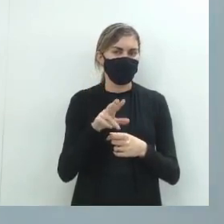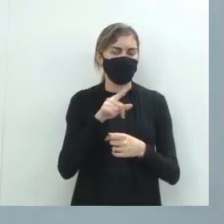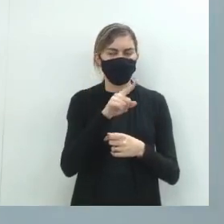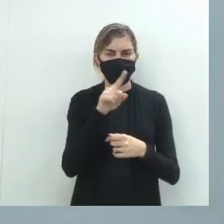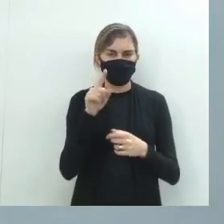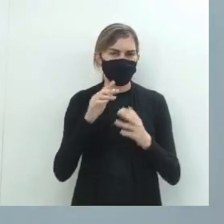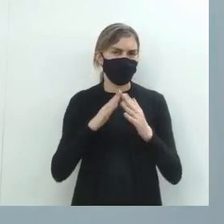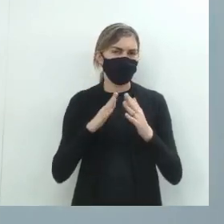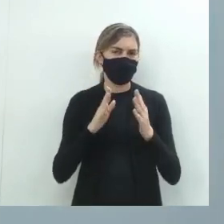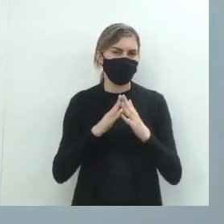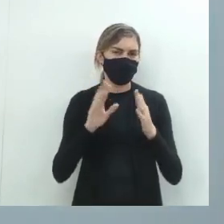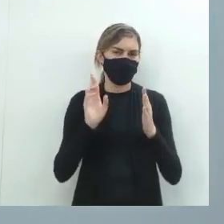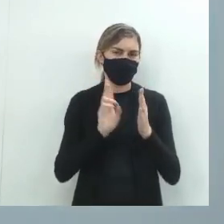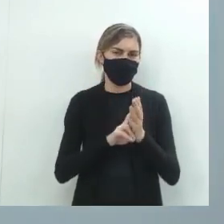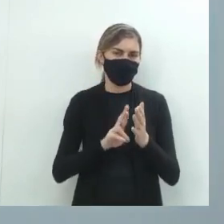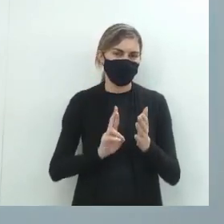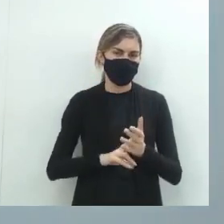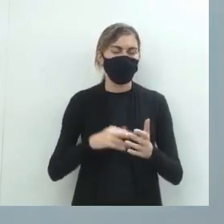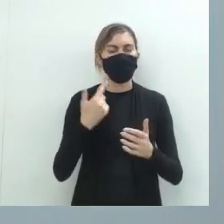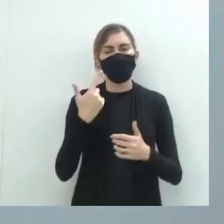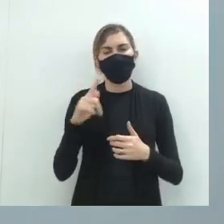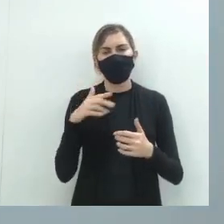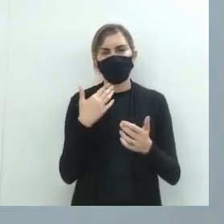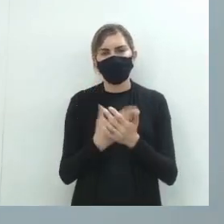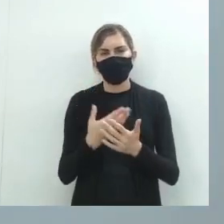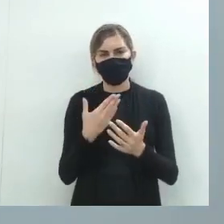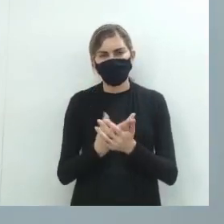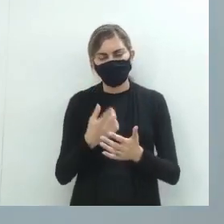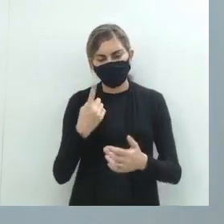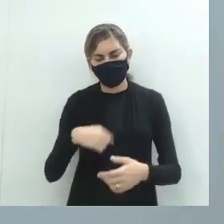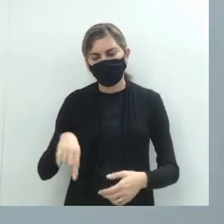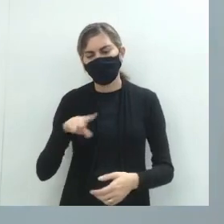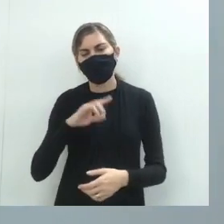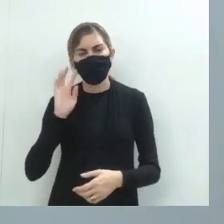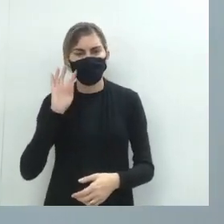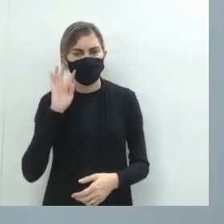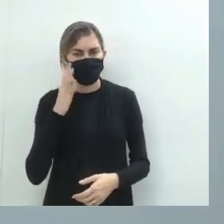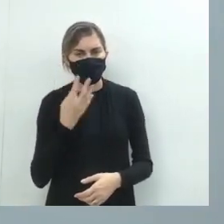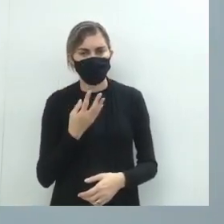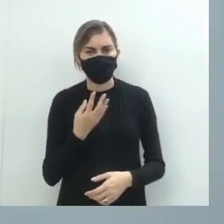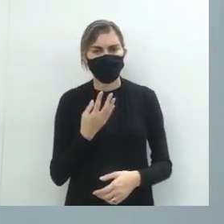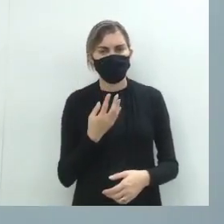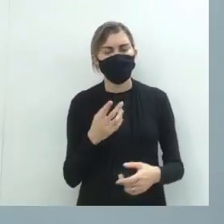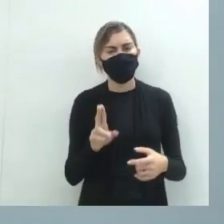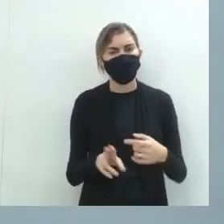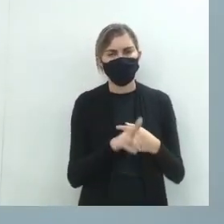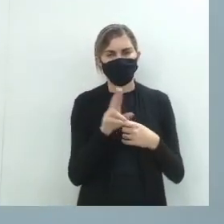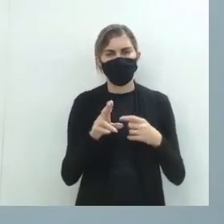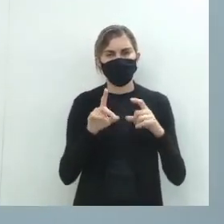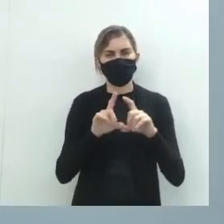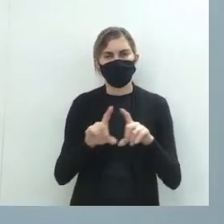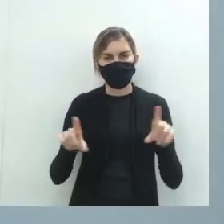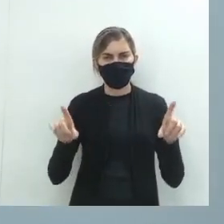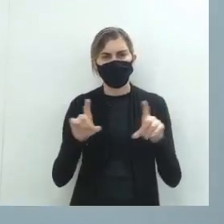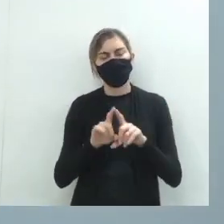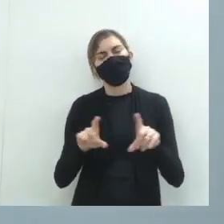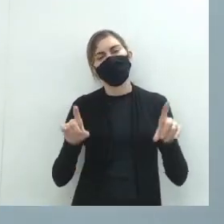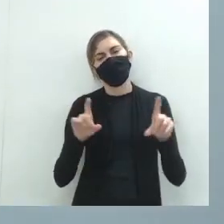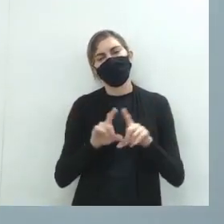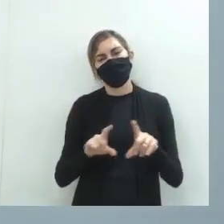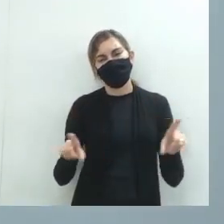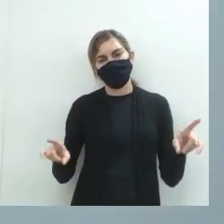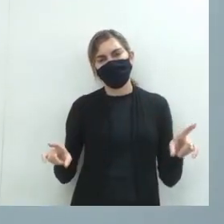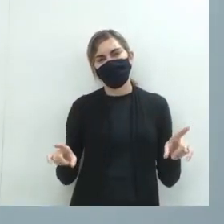para casa. Nas outras aulas, nós vamos resolver. Usa a equação, olha o